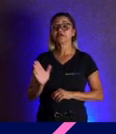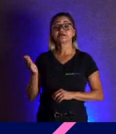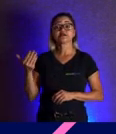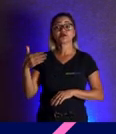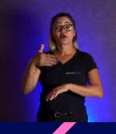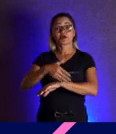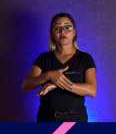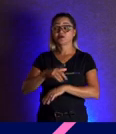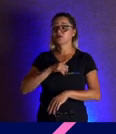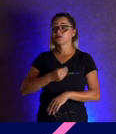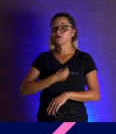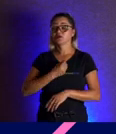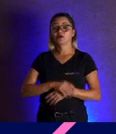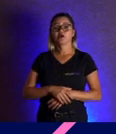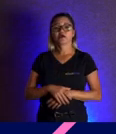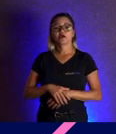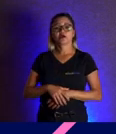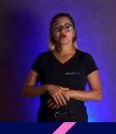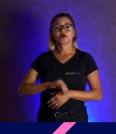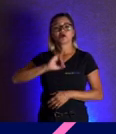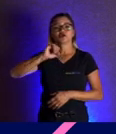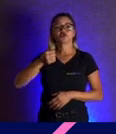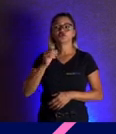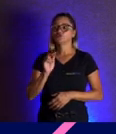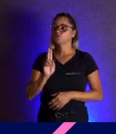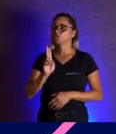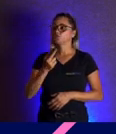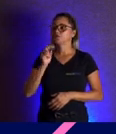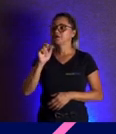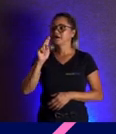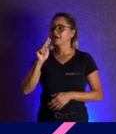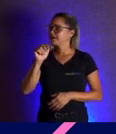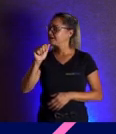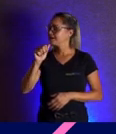ao longo da programação, mas o Juan Torres, a